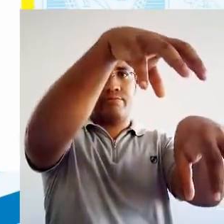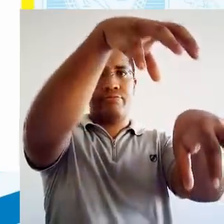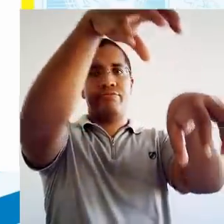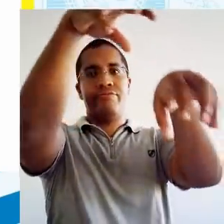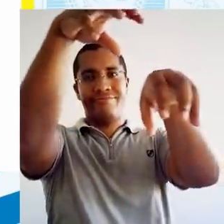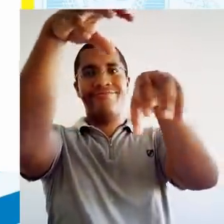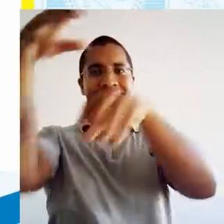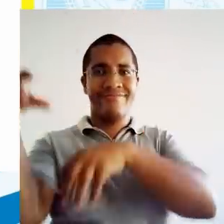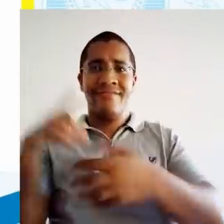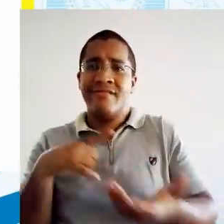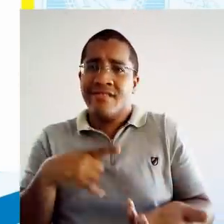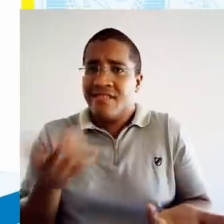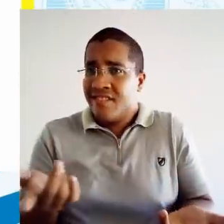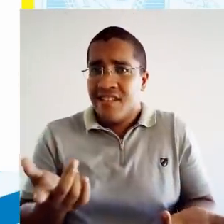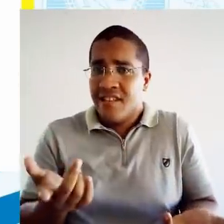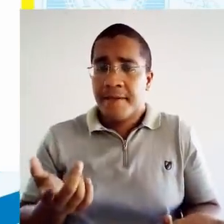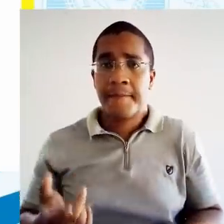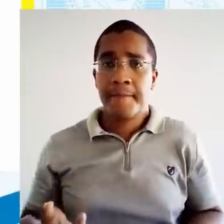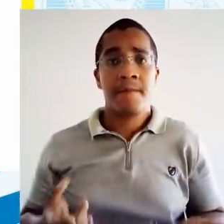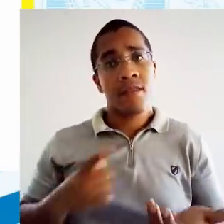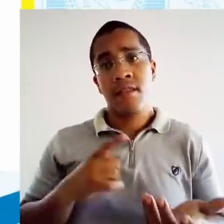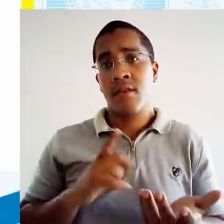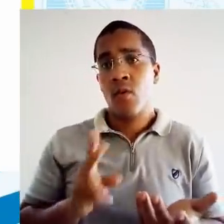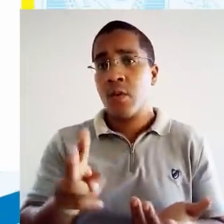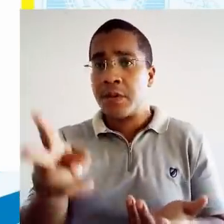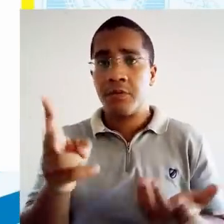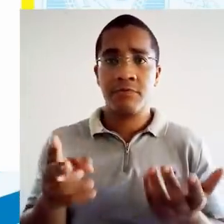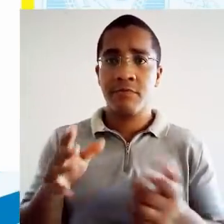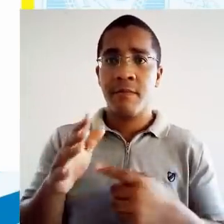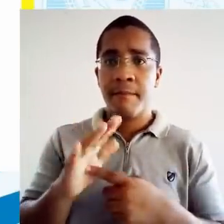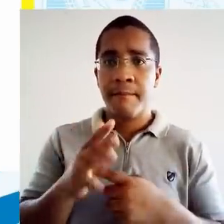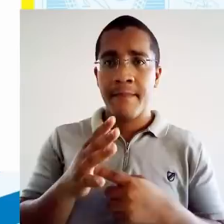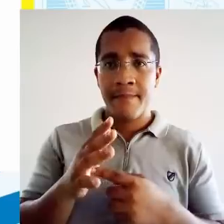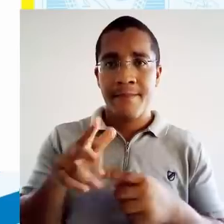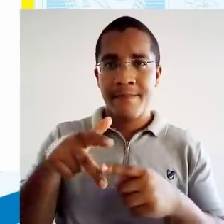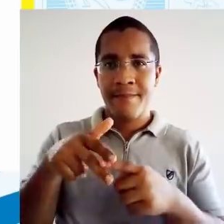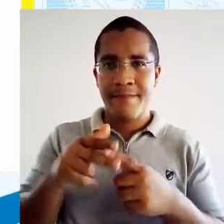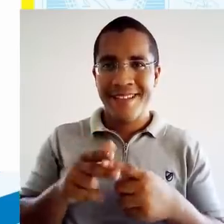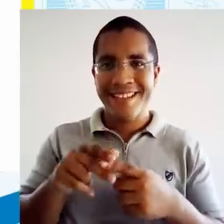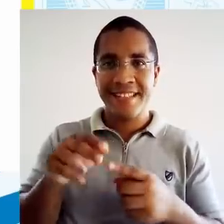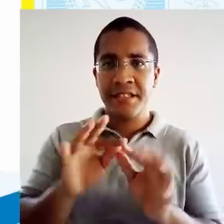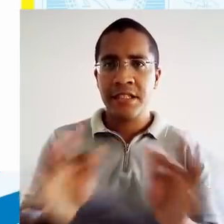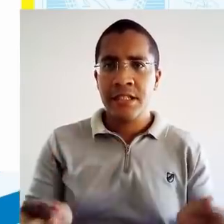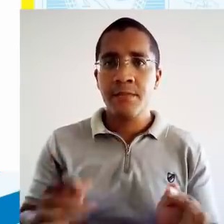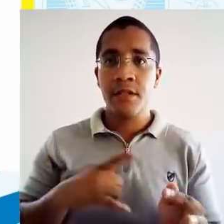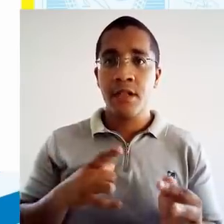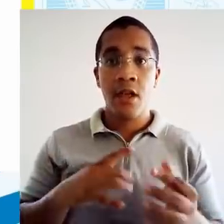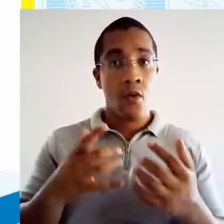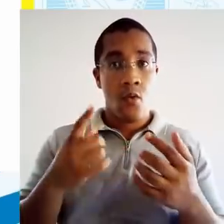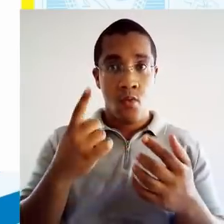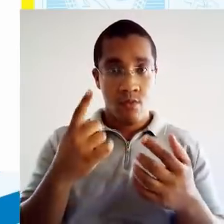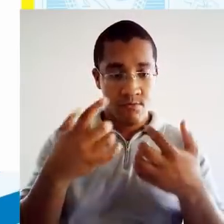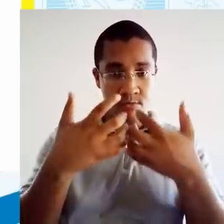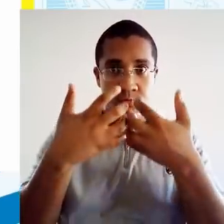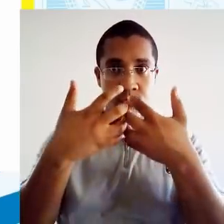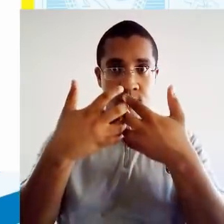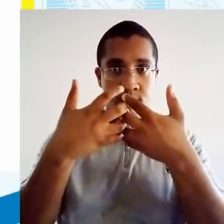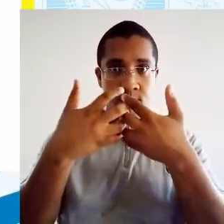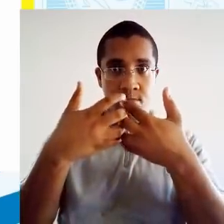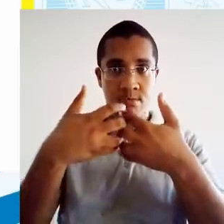continuando a máquina simples, a gente ainda tem o que a gente chama de engrenagem ou roda